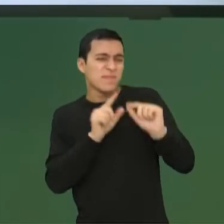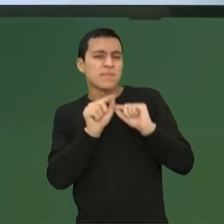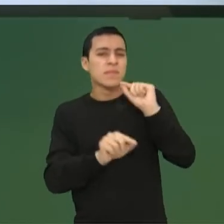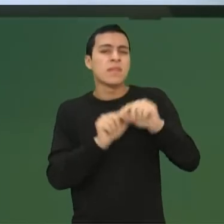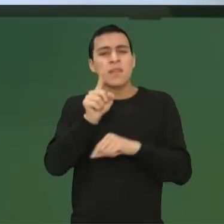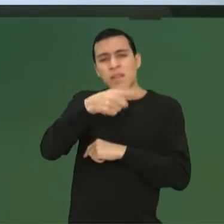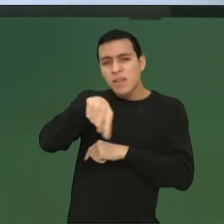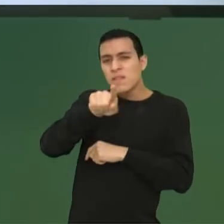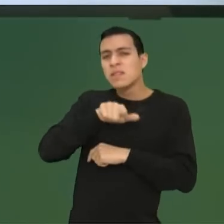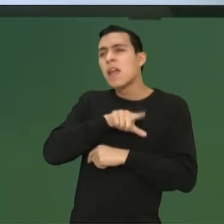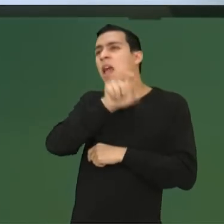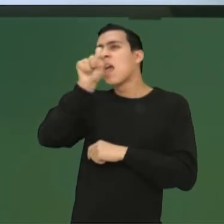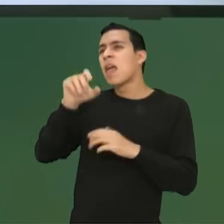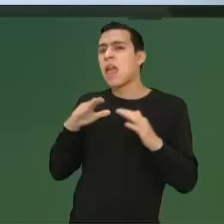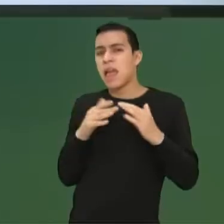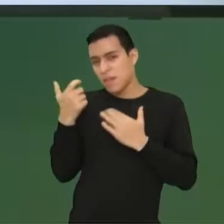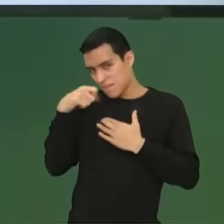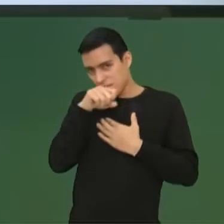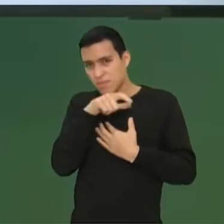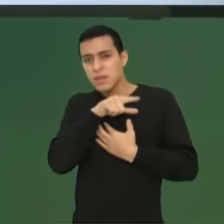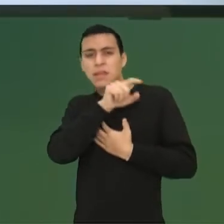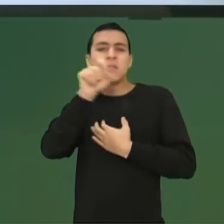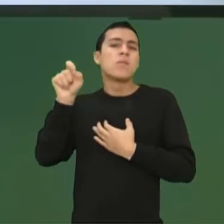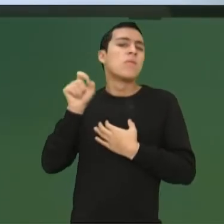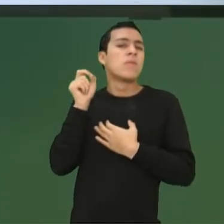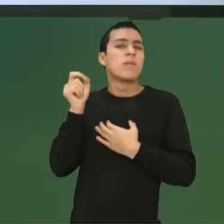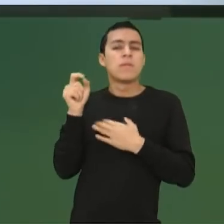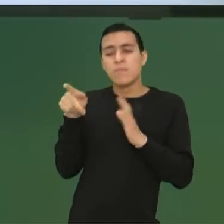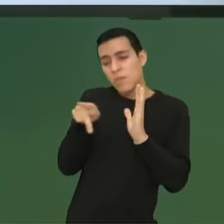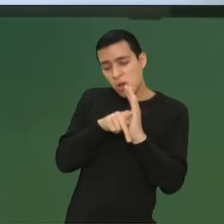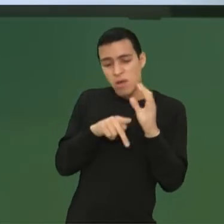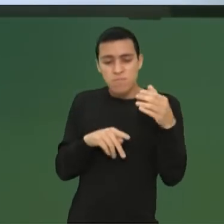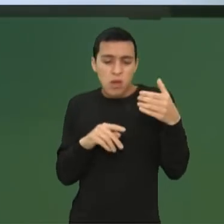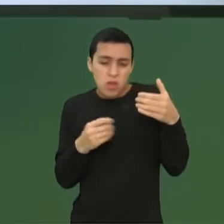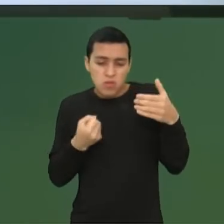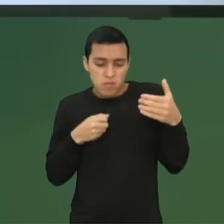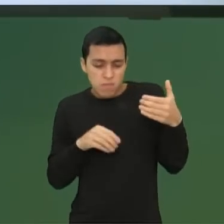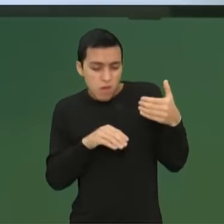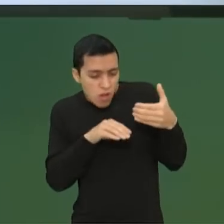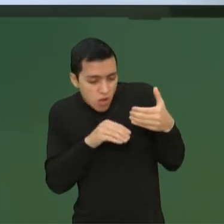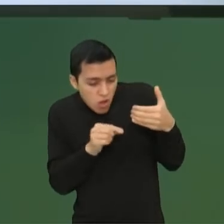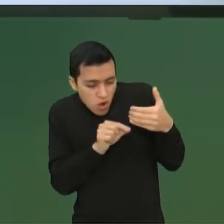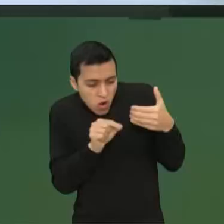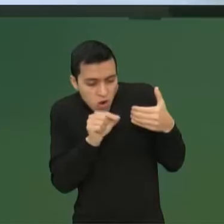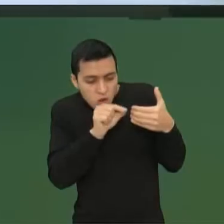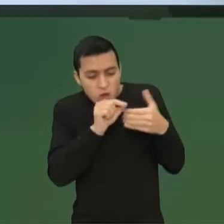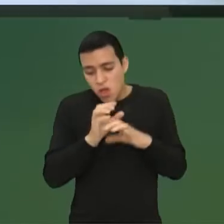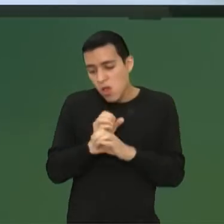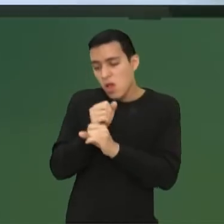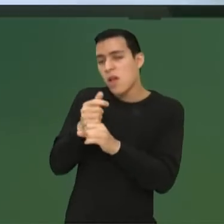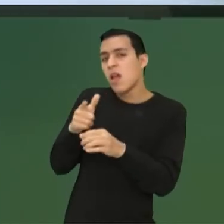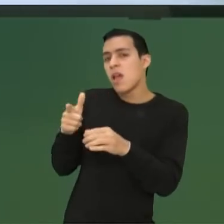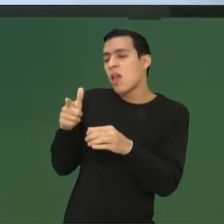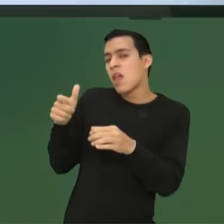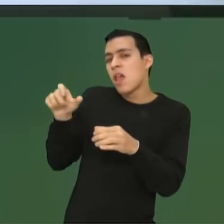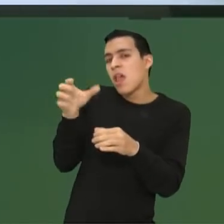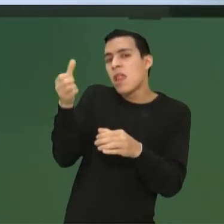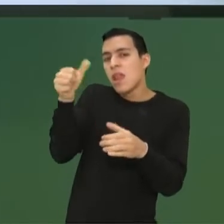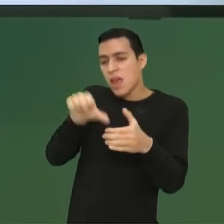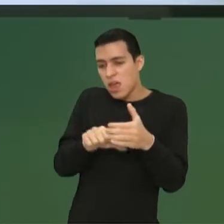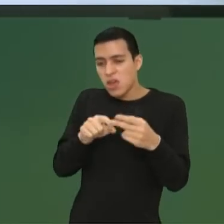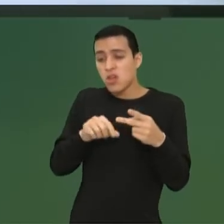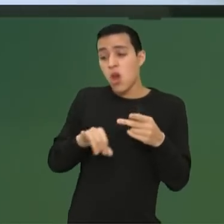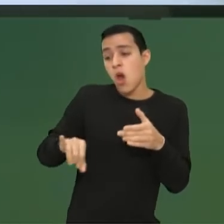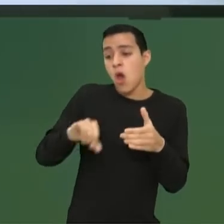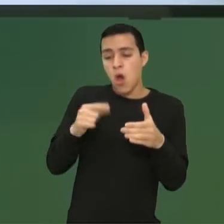que vocês têm em casa, que a mãe, a avó tem, graduado para medir líquido. Leite, óleo, para